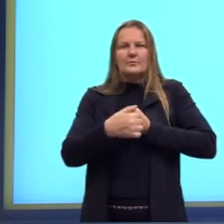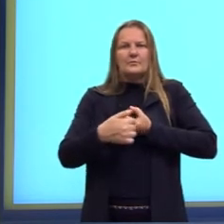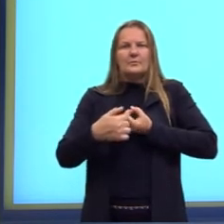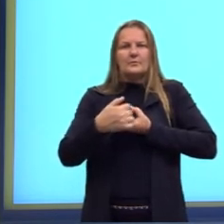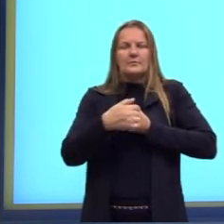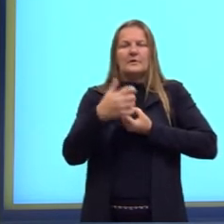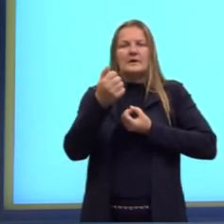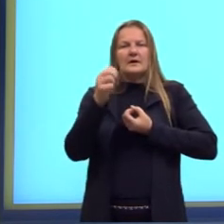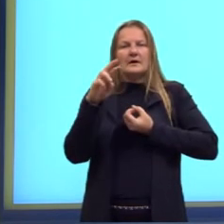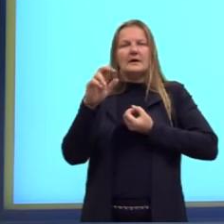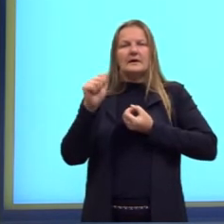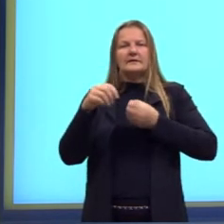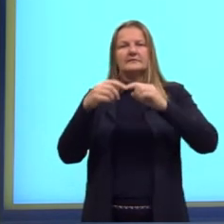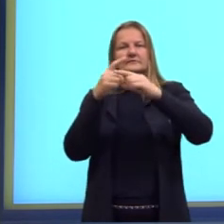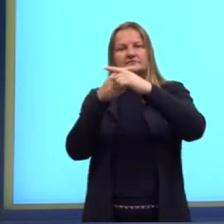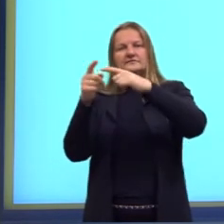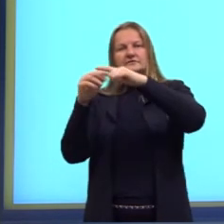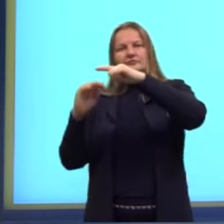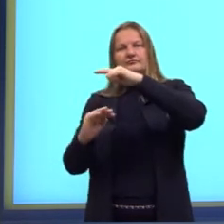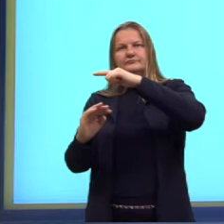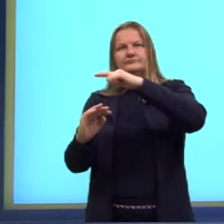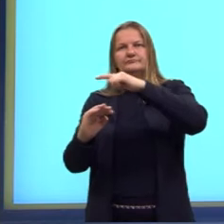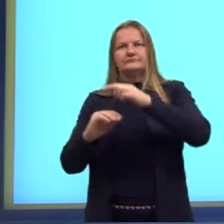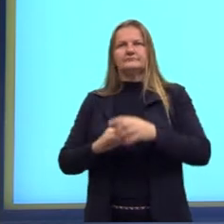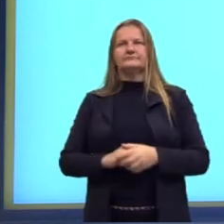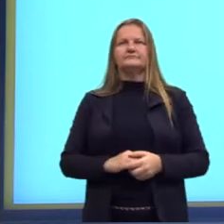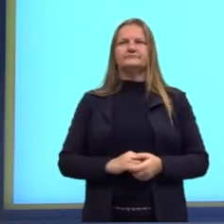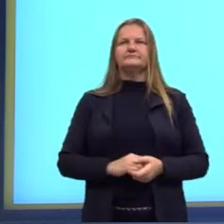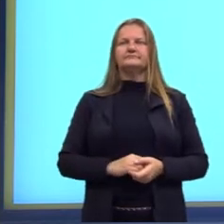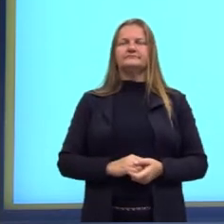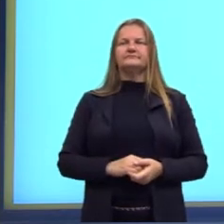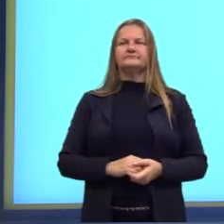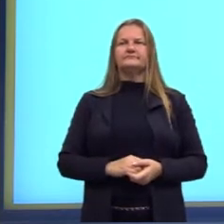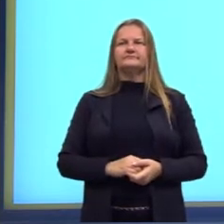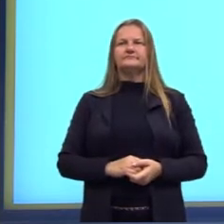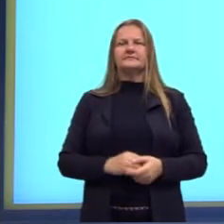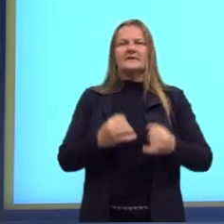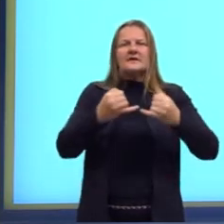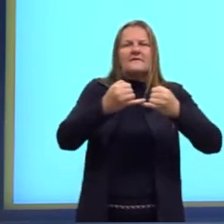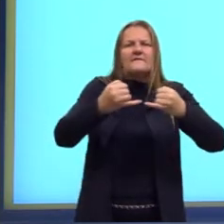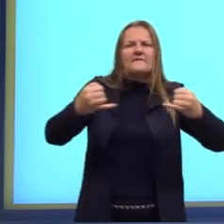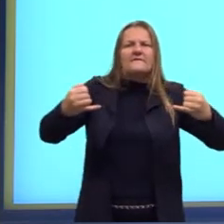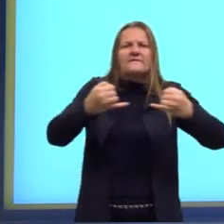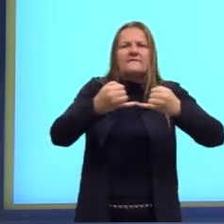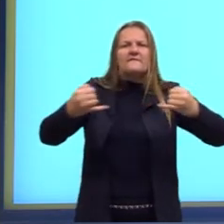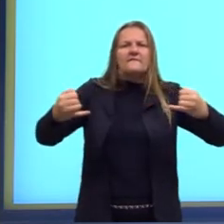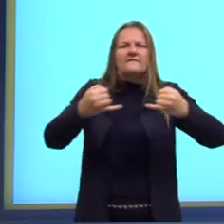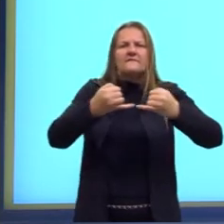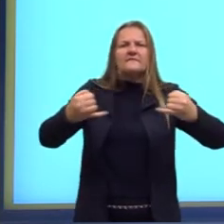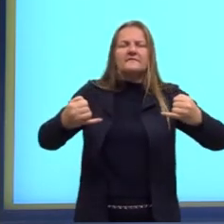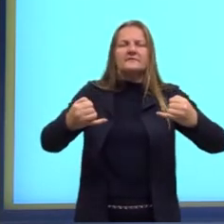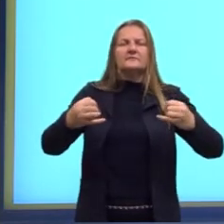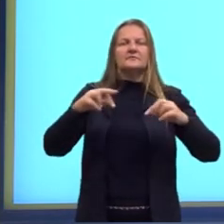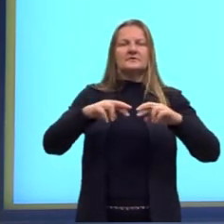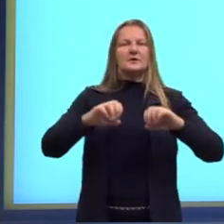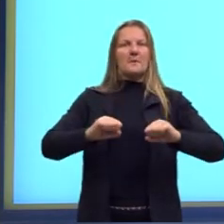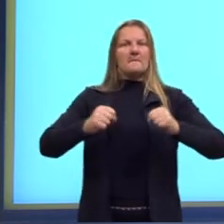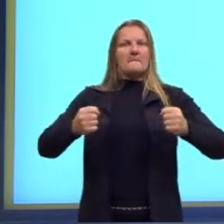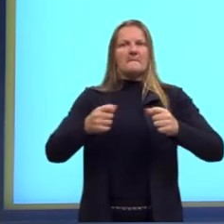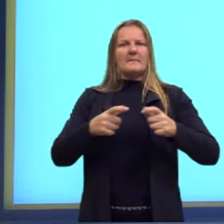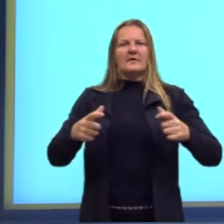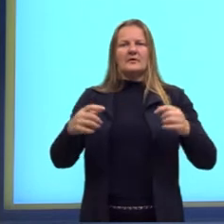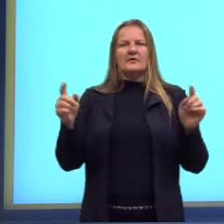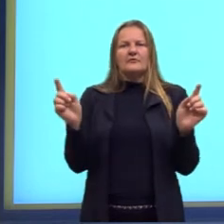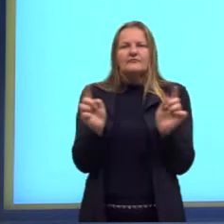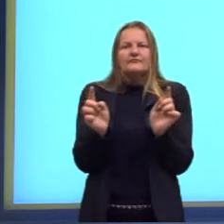esta área aqui que a gente está considerando Ah tá então fios compridos tem resistência maior do